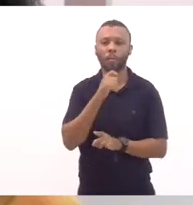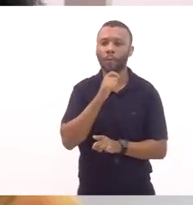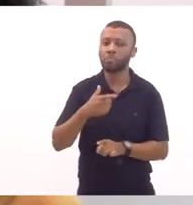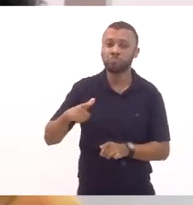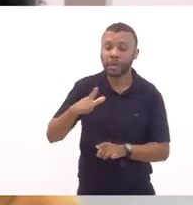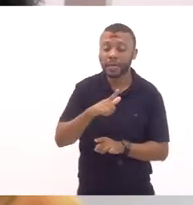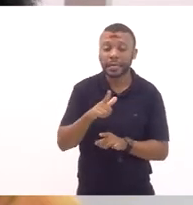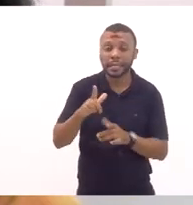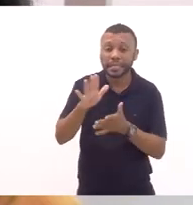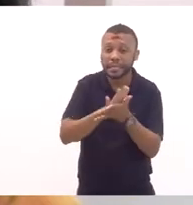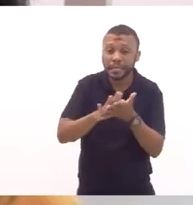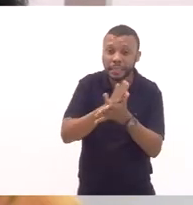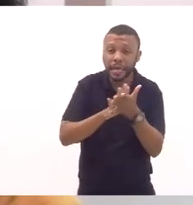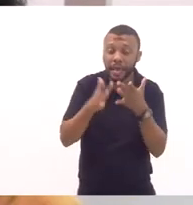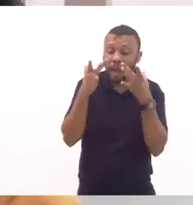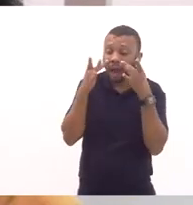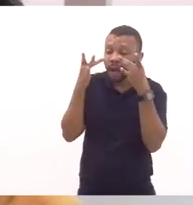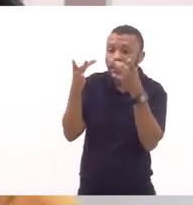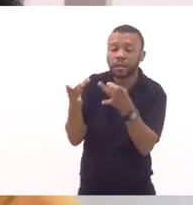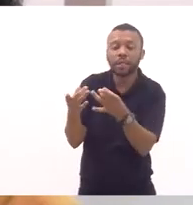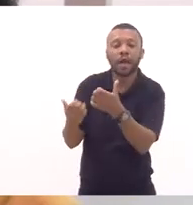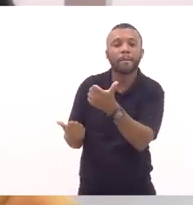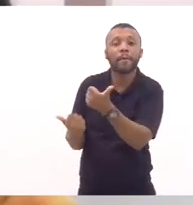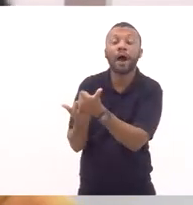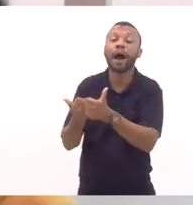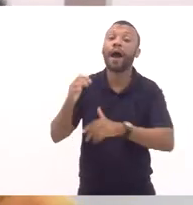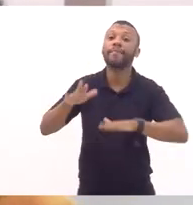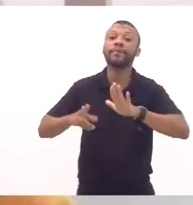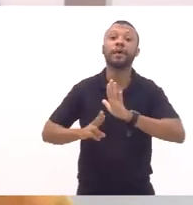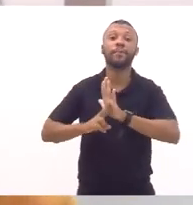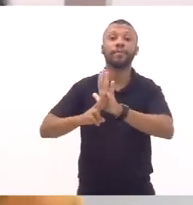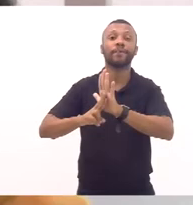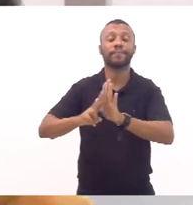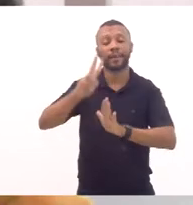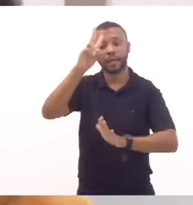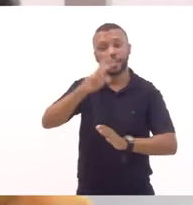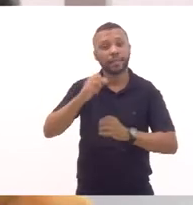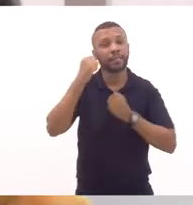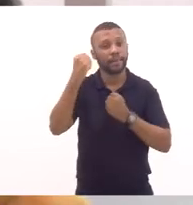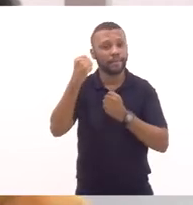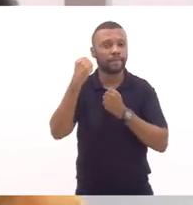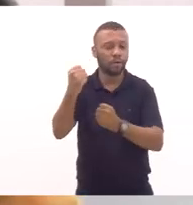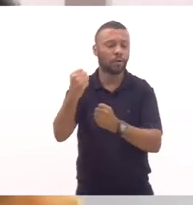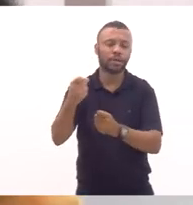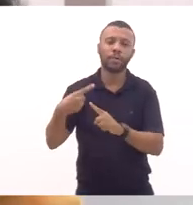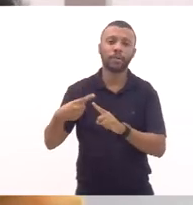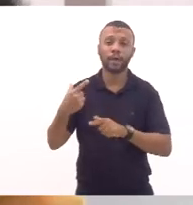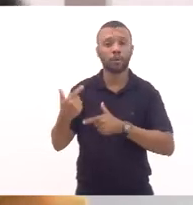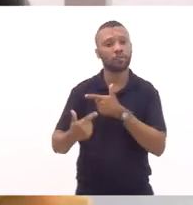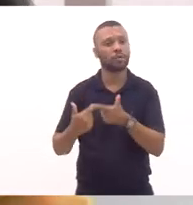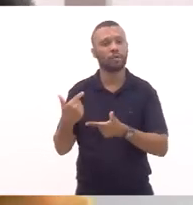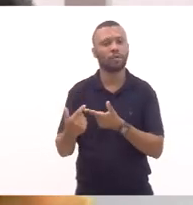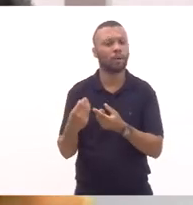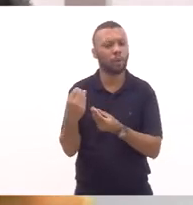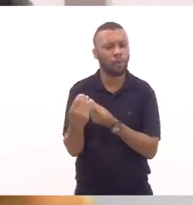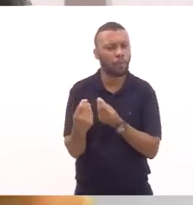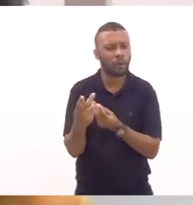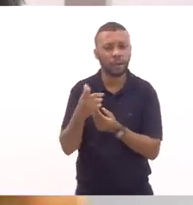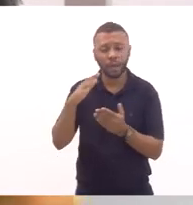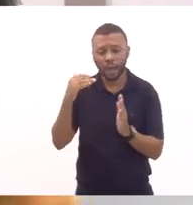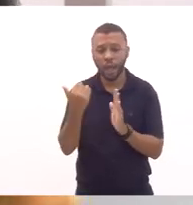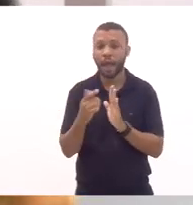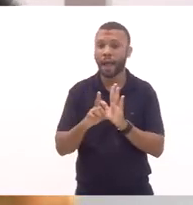ninguém olhando por eles ali. E, às vezes, a representação fica sem força sim, porque o trabalhador, como vai... A lei foi